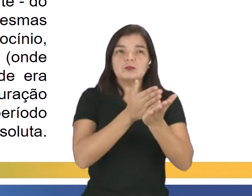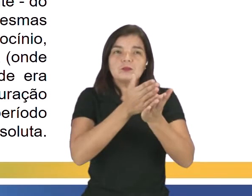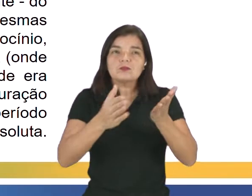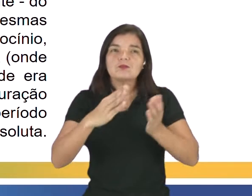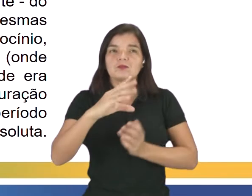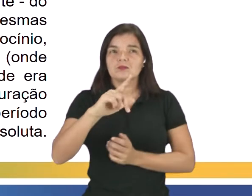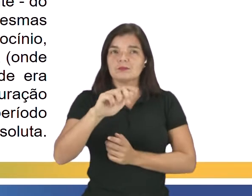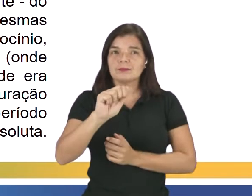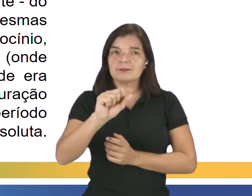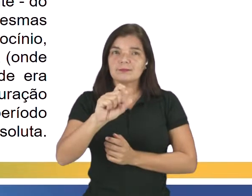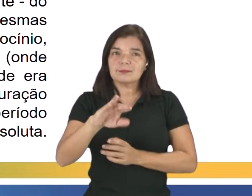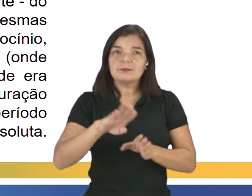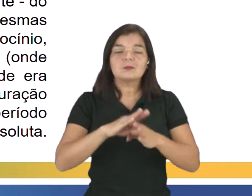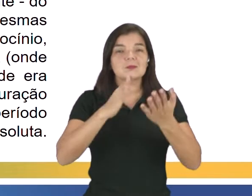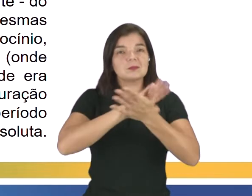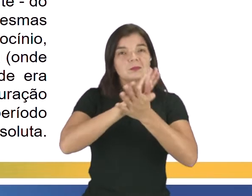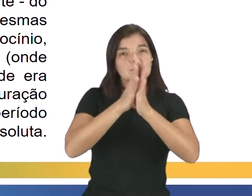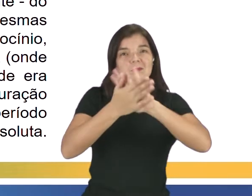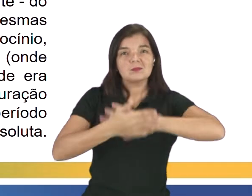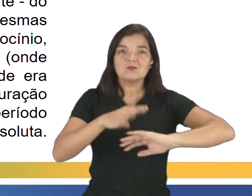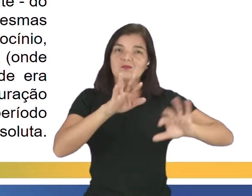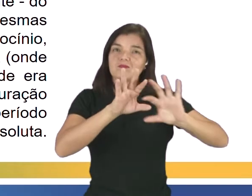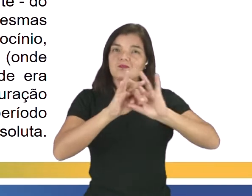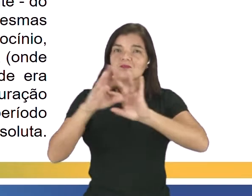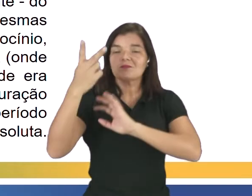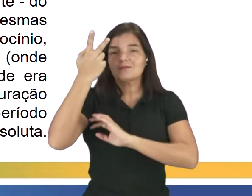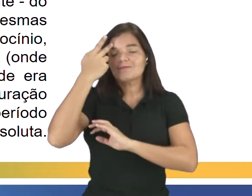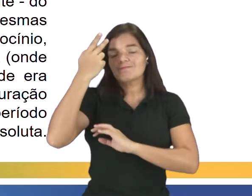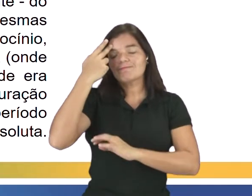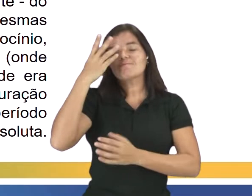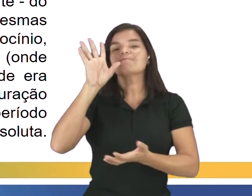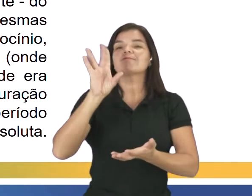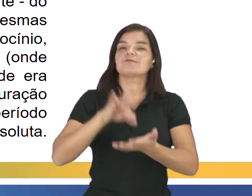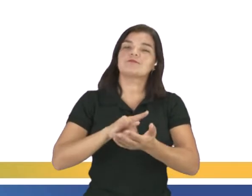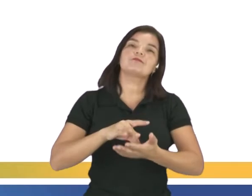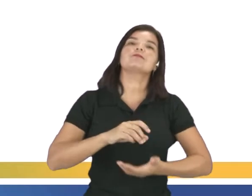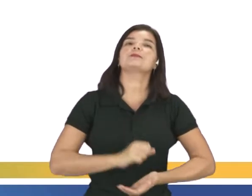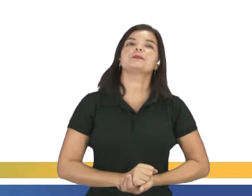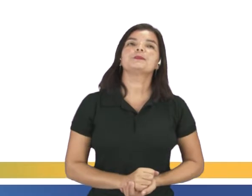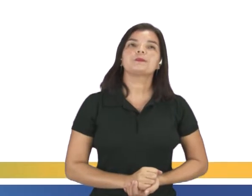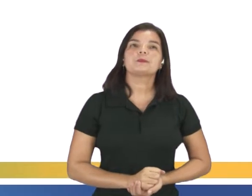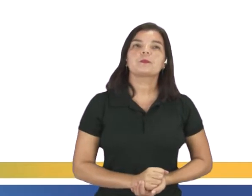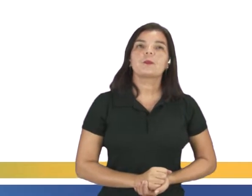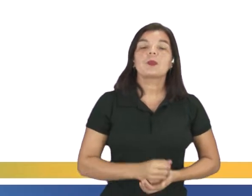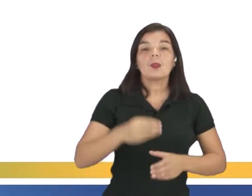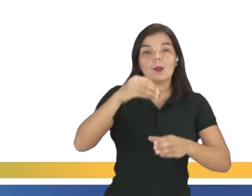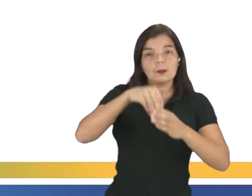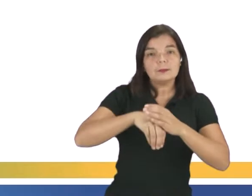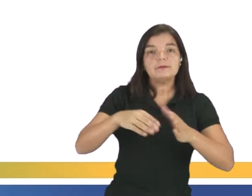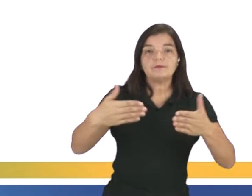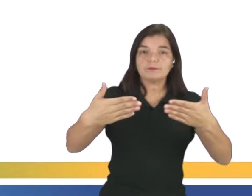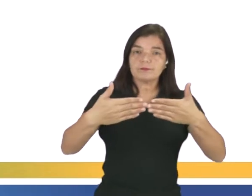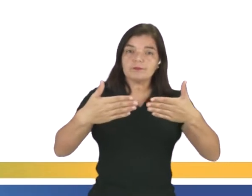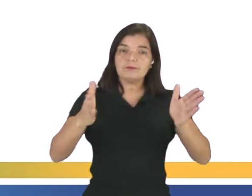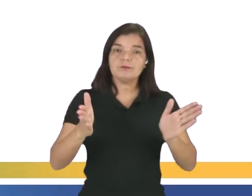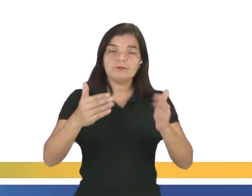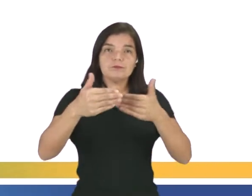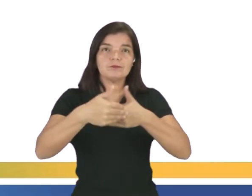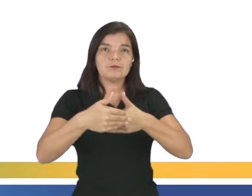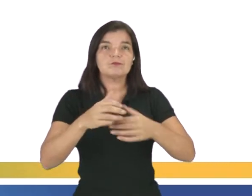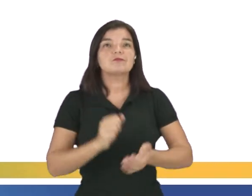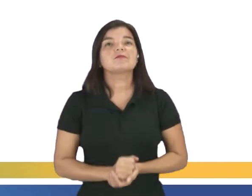no período clássico, onde a eliminação de contexto natural é absoluta. Dentro da